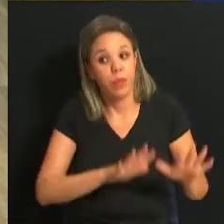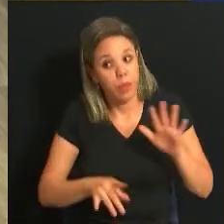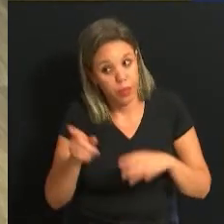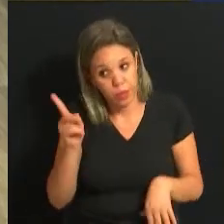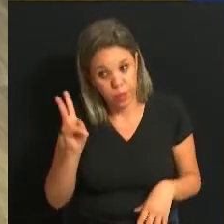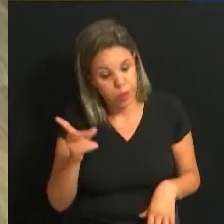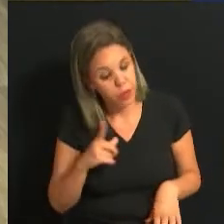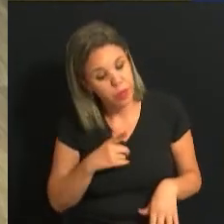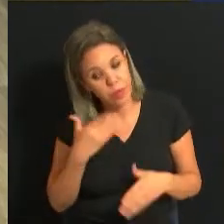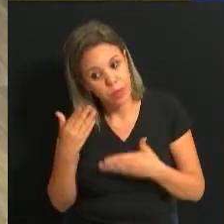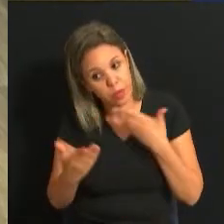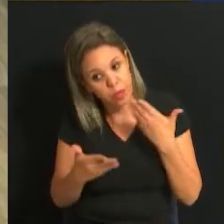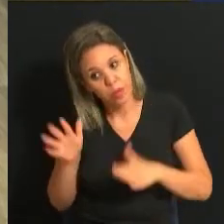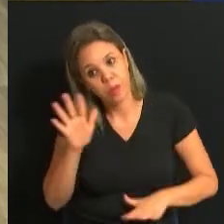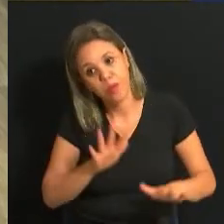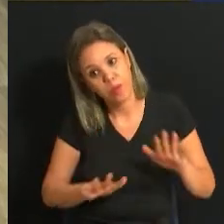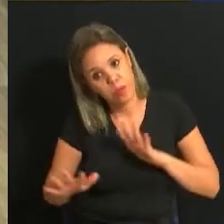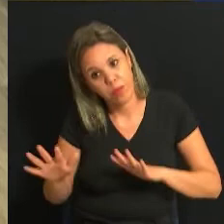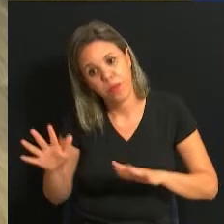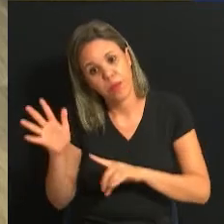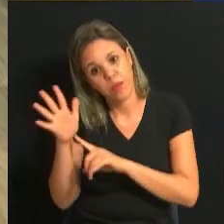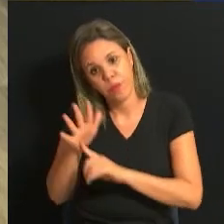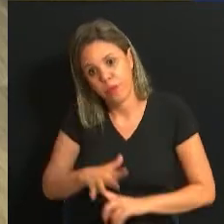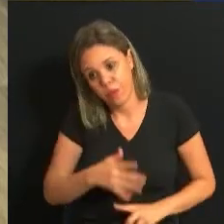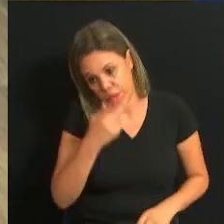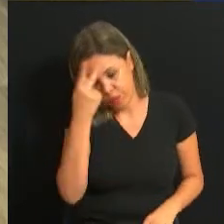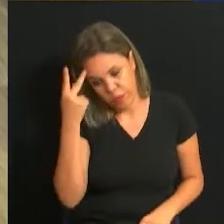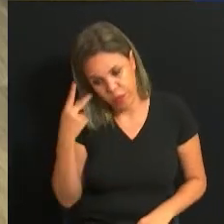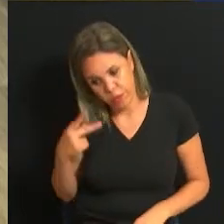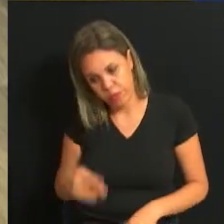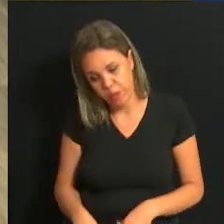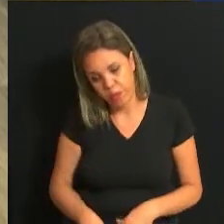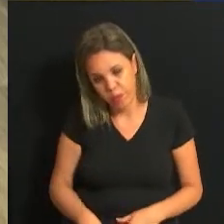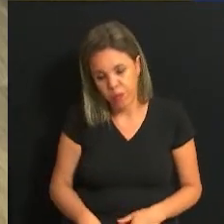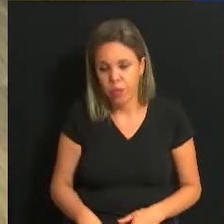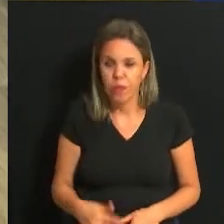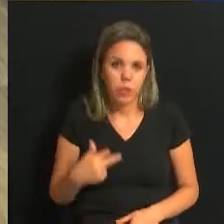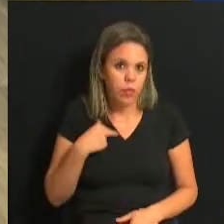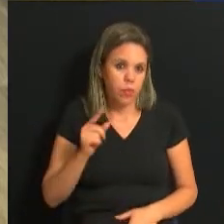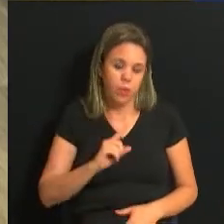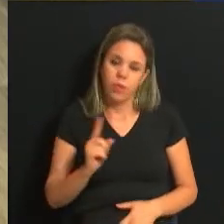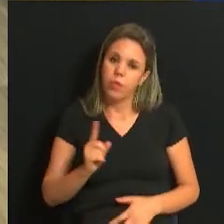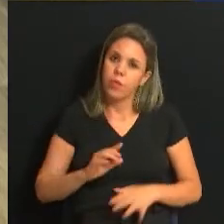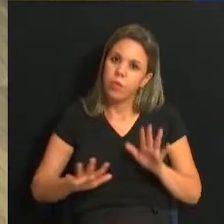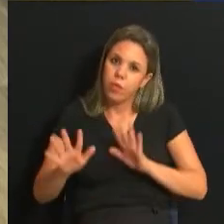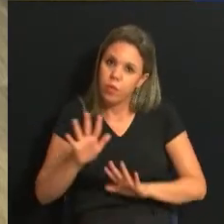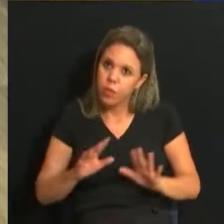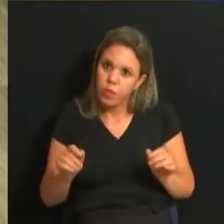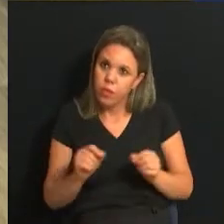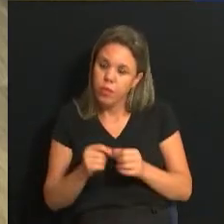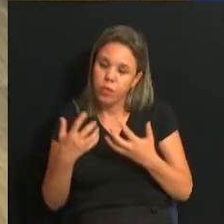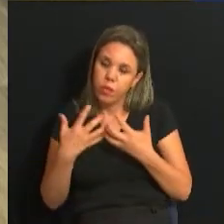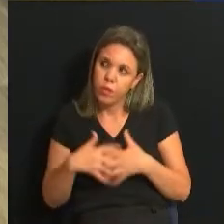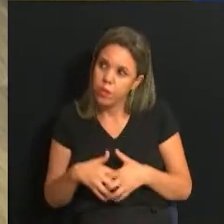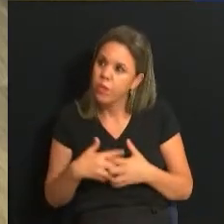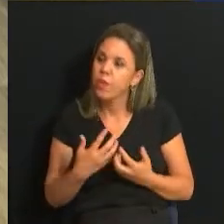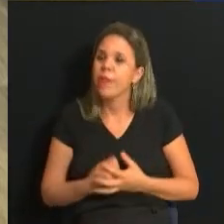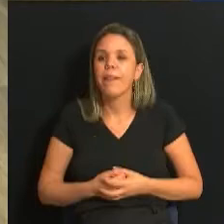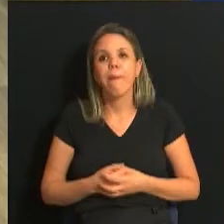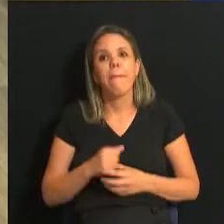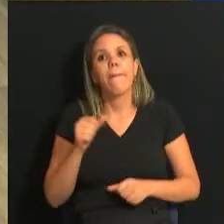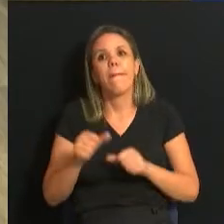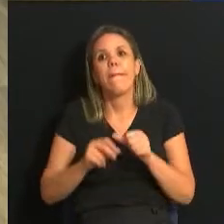você elogia, você está depreciando a pessoa também, você faz esse jogo. Tem como fazer uma reflexão e